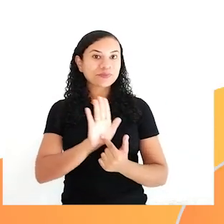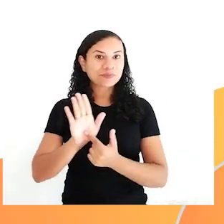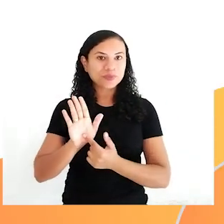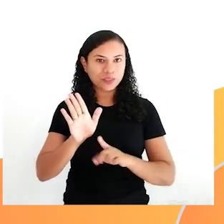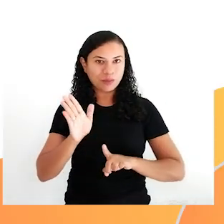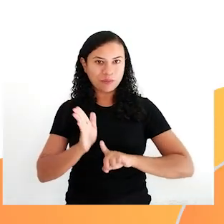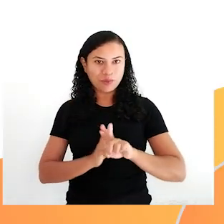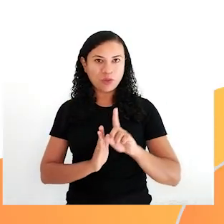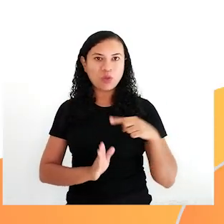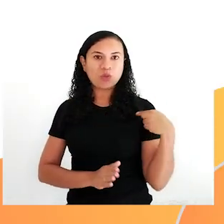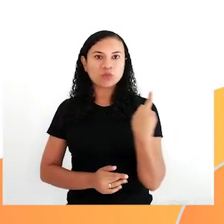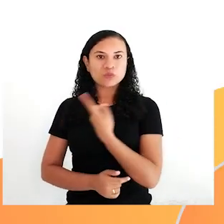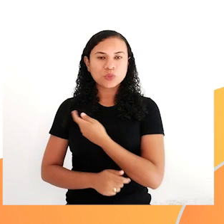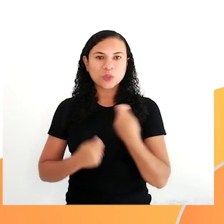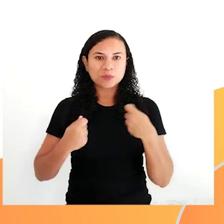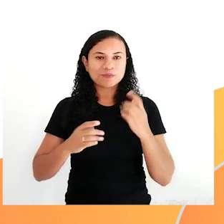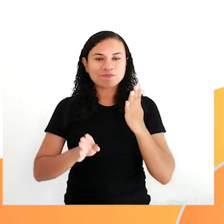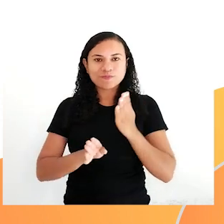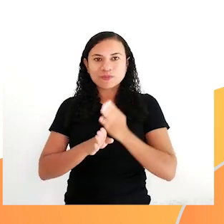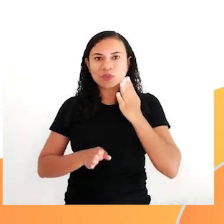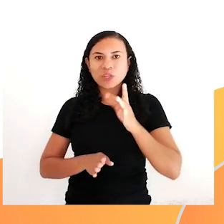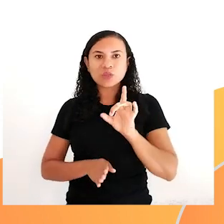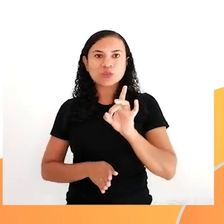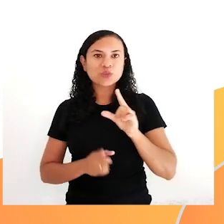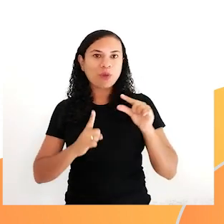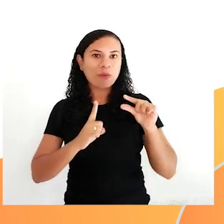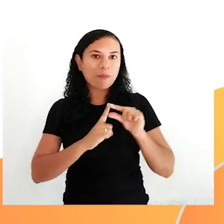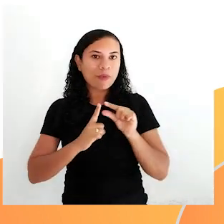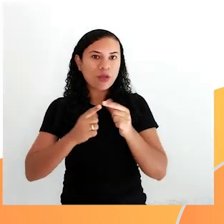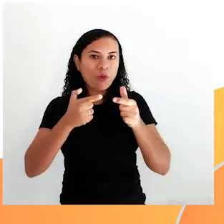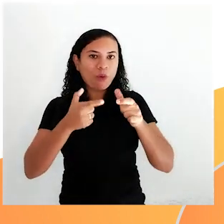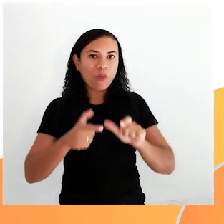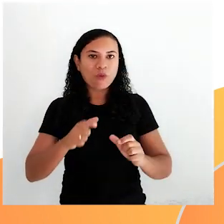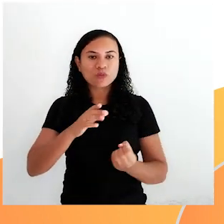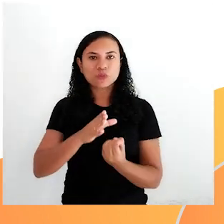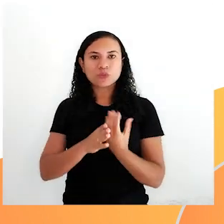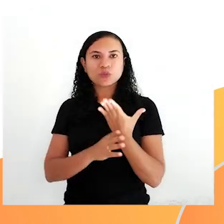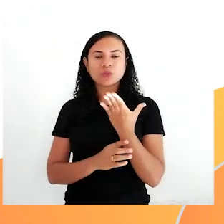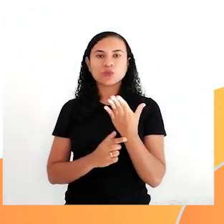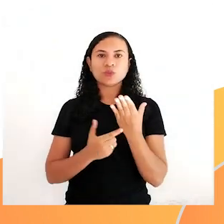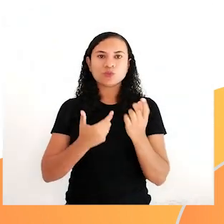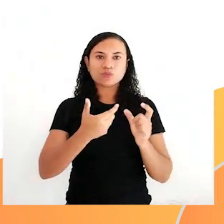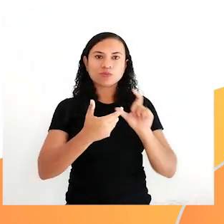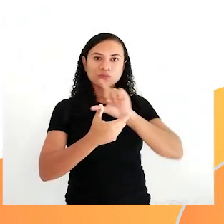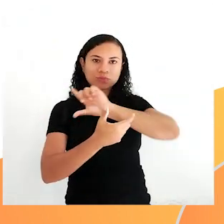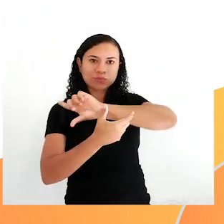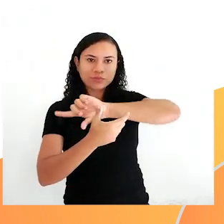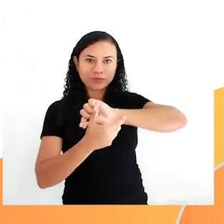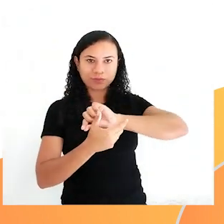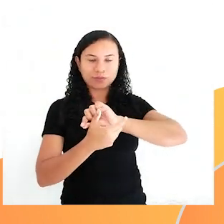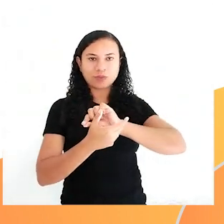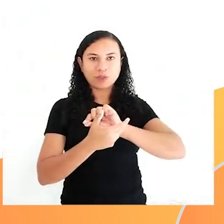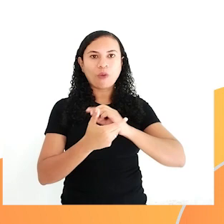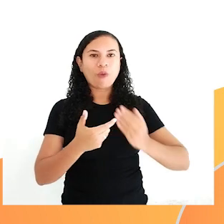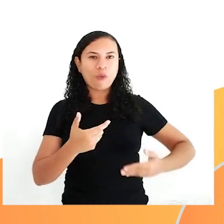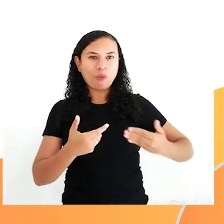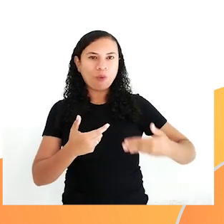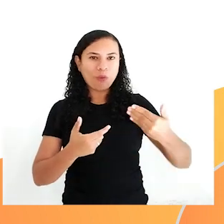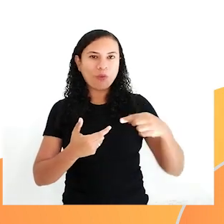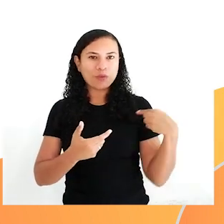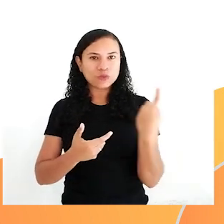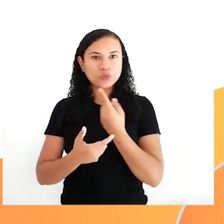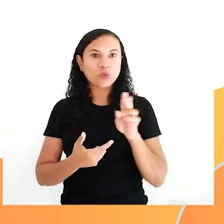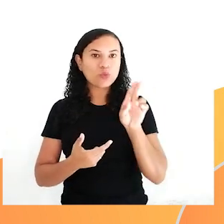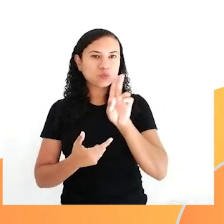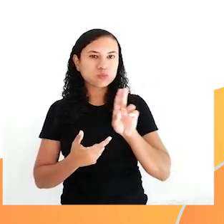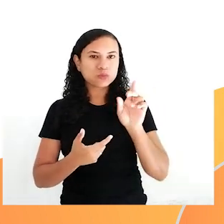desordem. Neste exercício, vamos encontrar apenas as palavras formadas pelo processo de derivação prefixal,